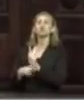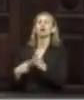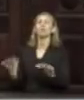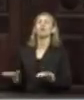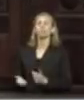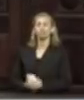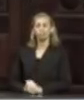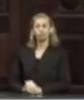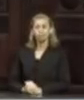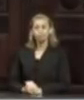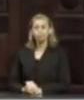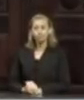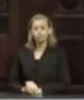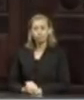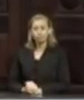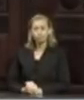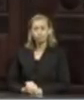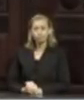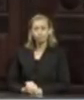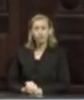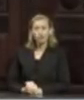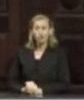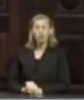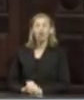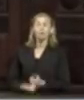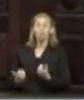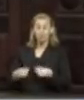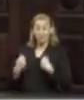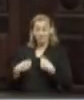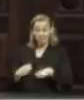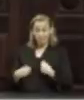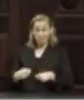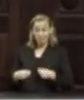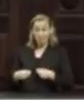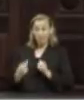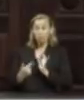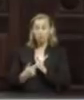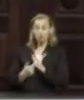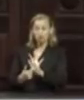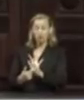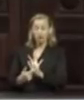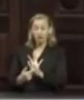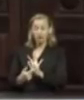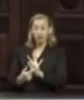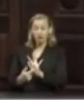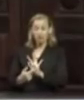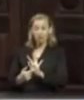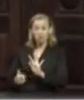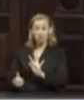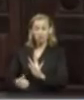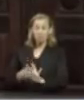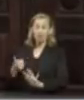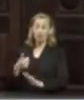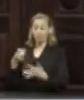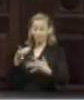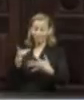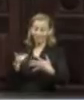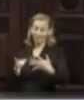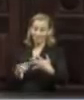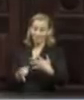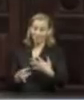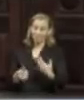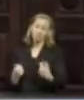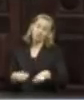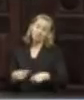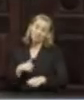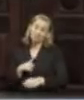são. Então não tem um pingo de transparência. E pior, é para tornar o Estado menor. é para tornar o Estado mínimo, mas ele endivida